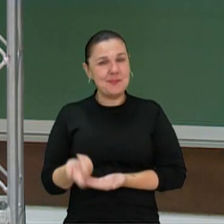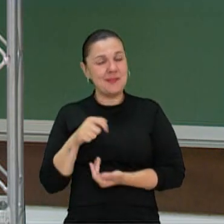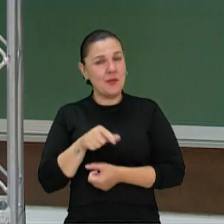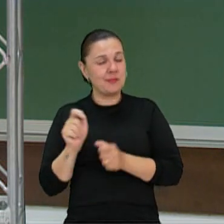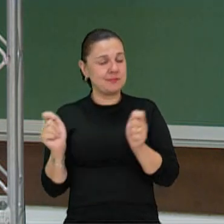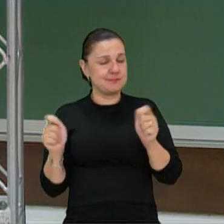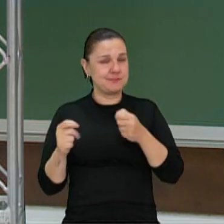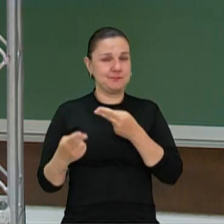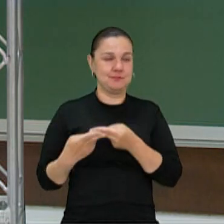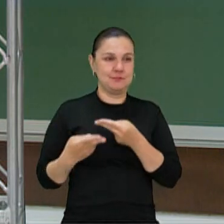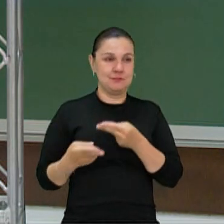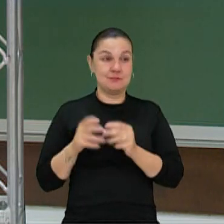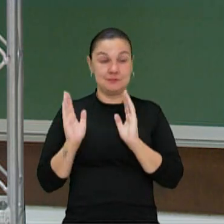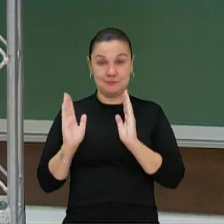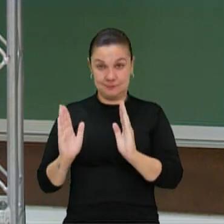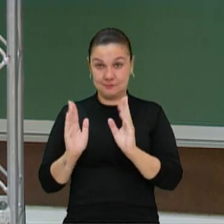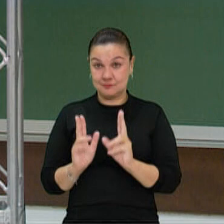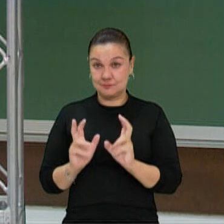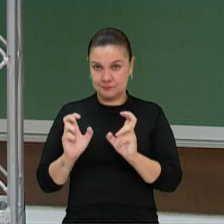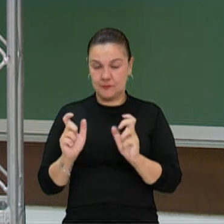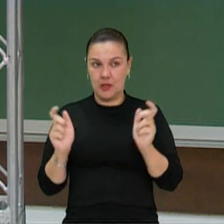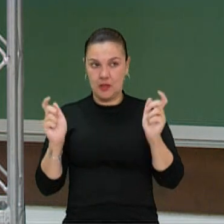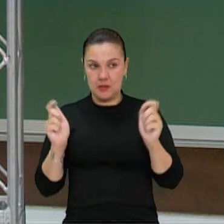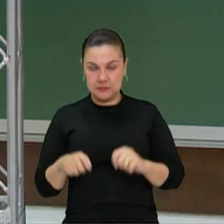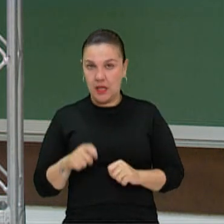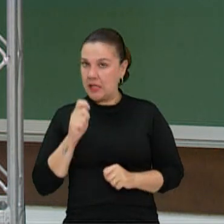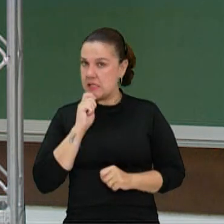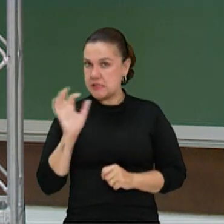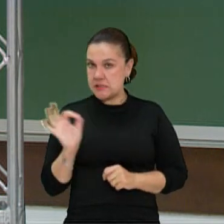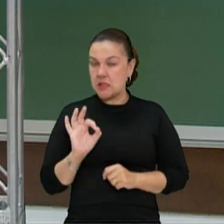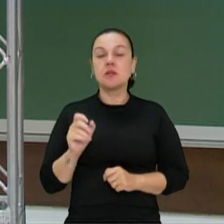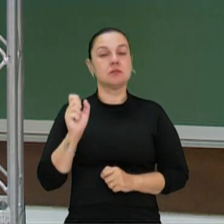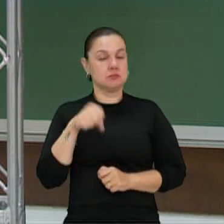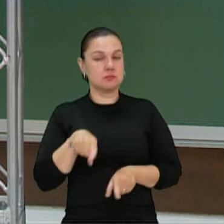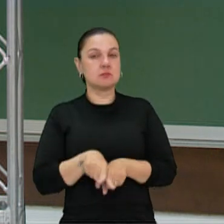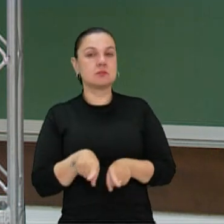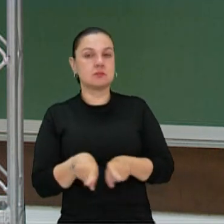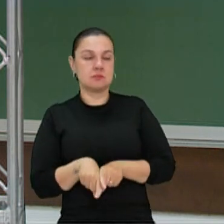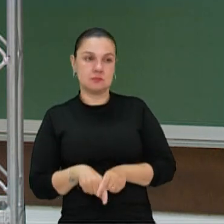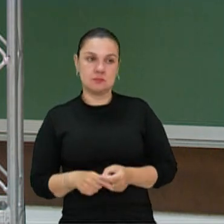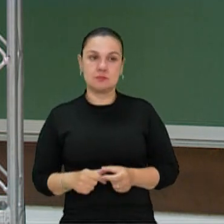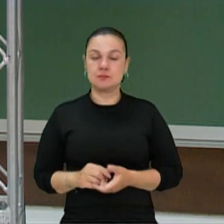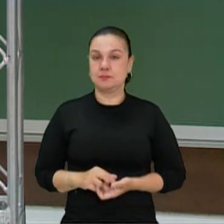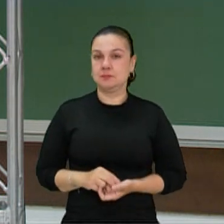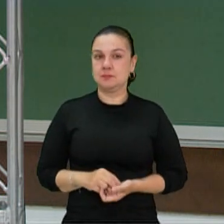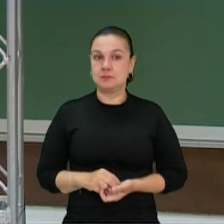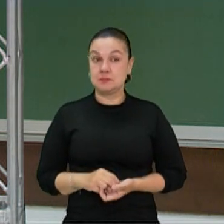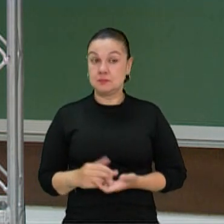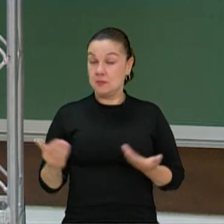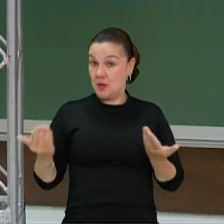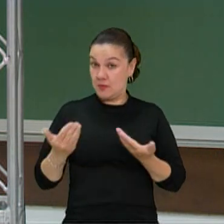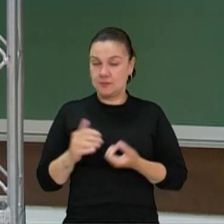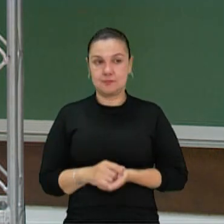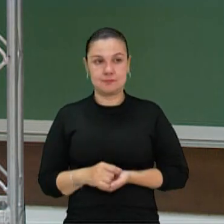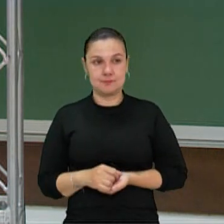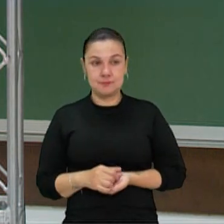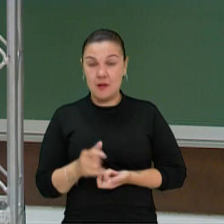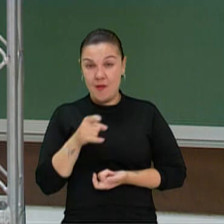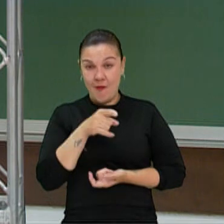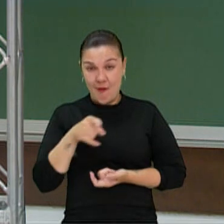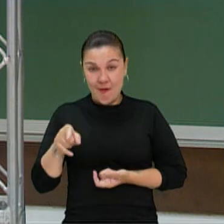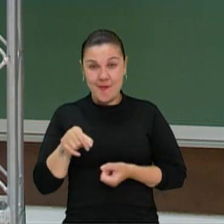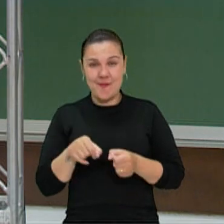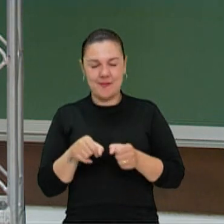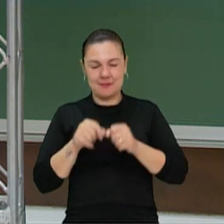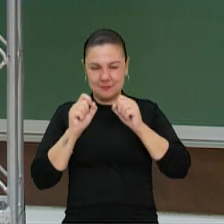ser utilizado nesse assunto. Dá para fazer sem ela? Também dá, lógico que dá, né? Então lá, para ver se vocês estão